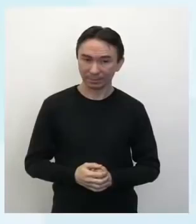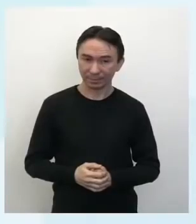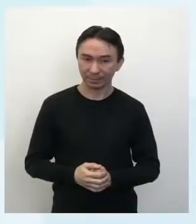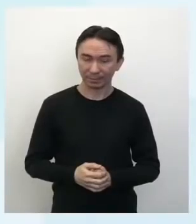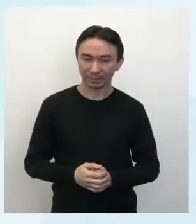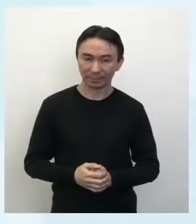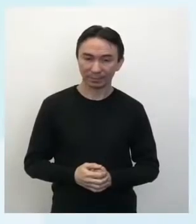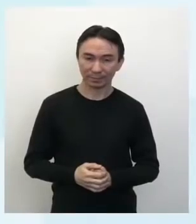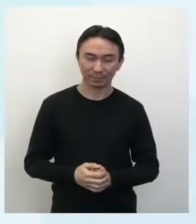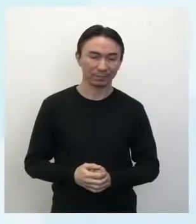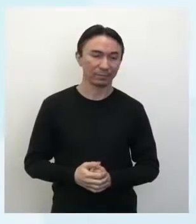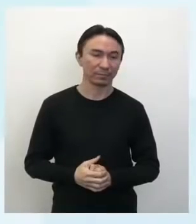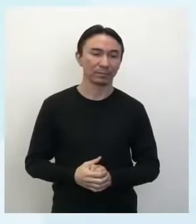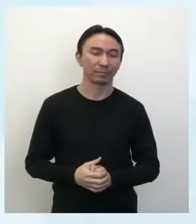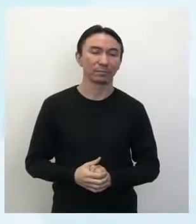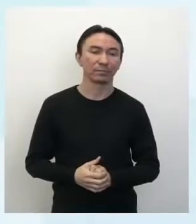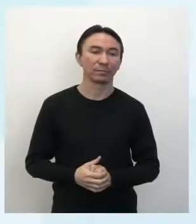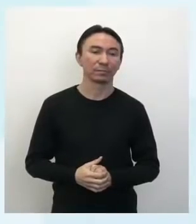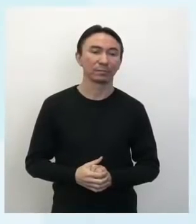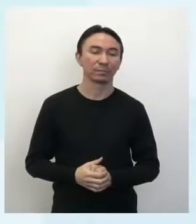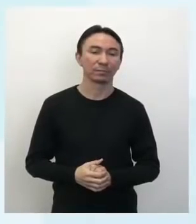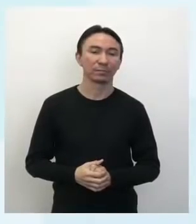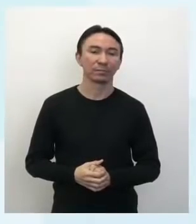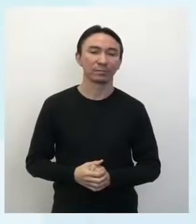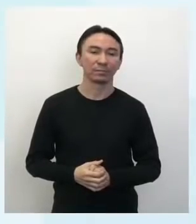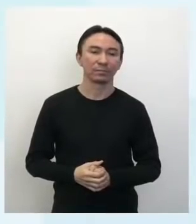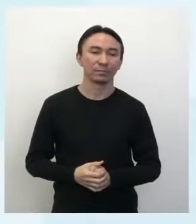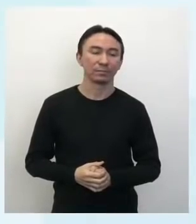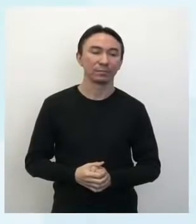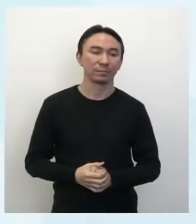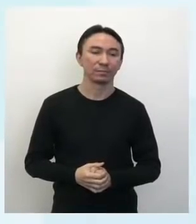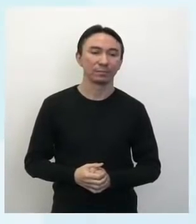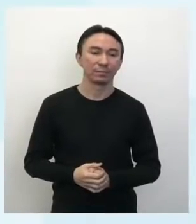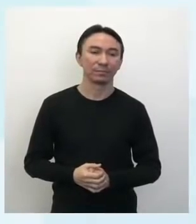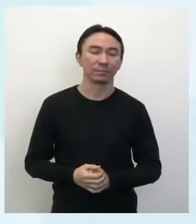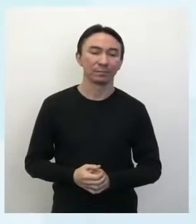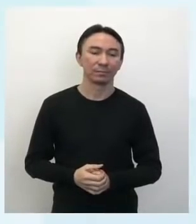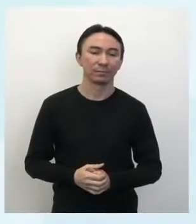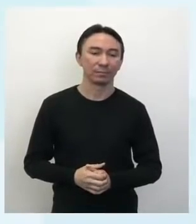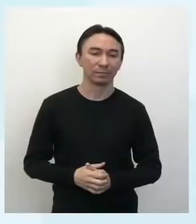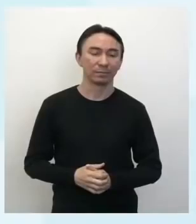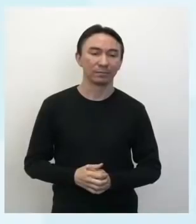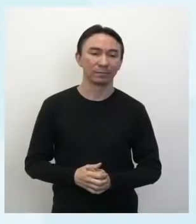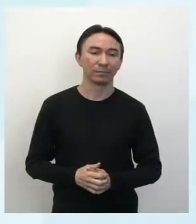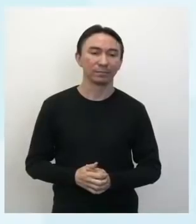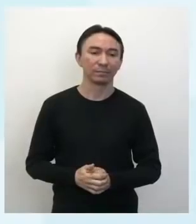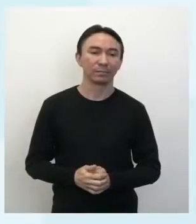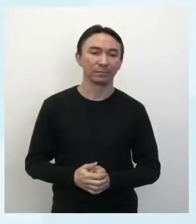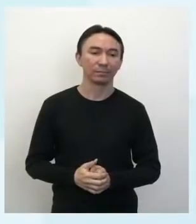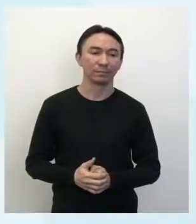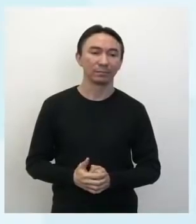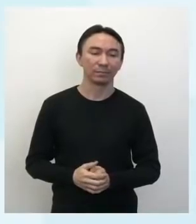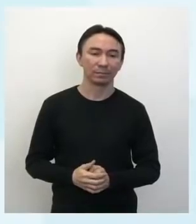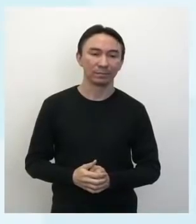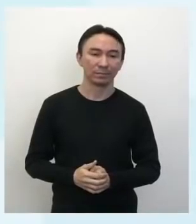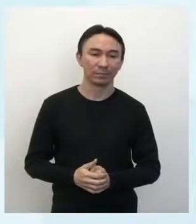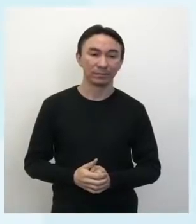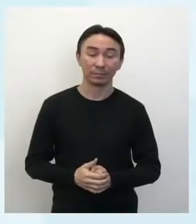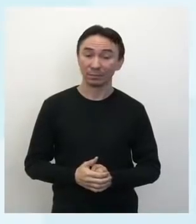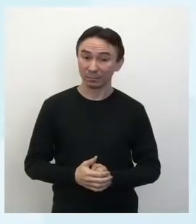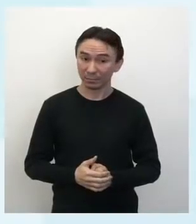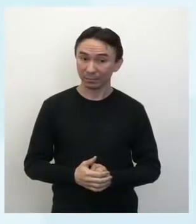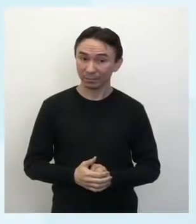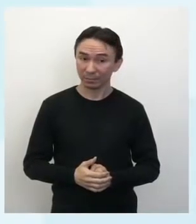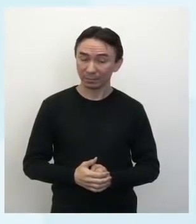yes. Maybe at the end of the year. Talvez no final do ano. Vamos lá. Quem sabe, né? Se der tudo If certo. the pandemic is over, why not? Vamos lá. Class material. For